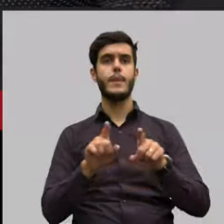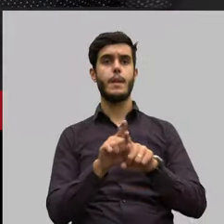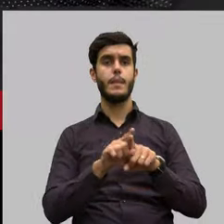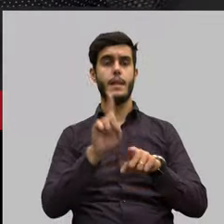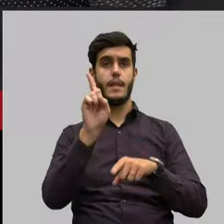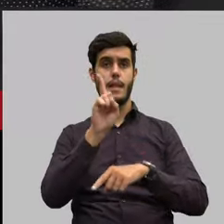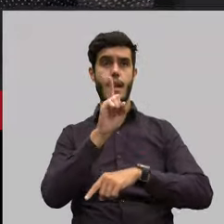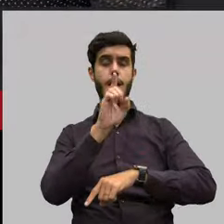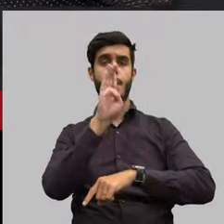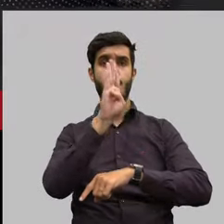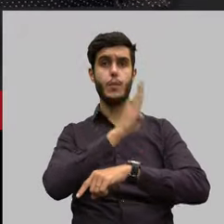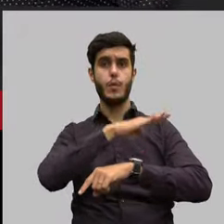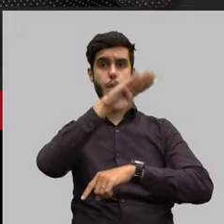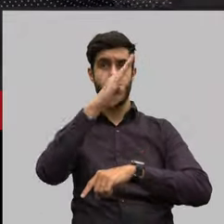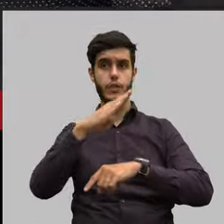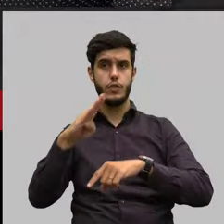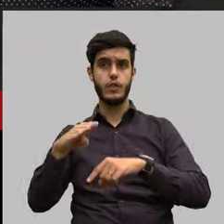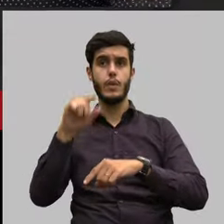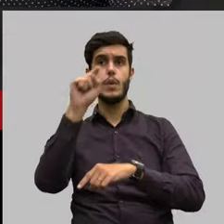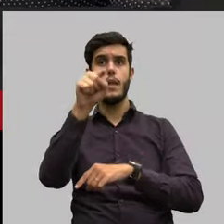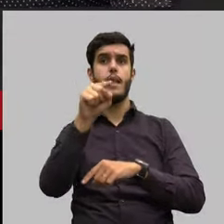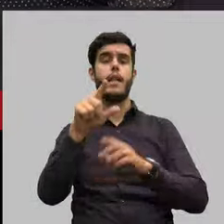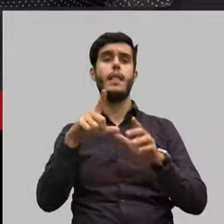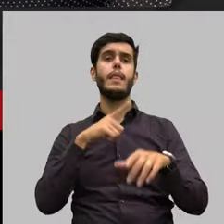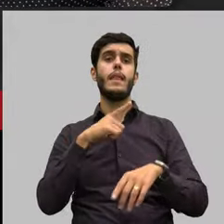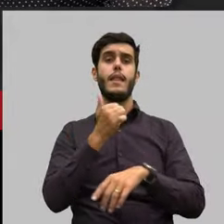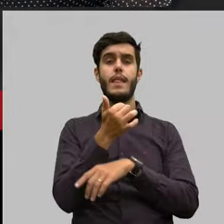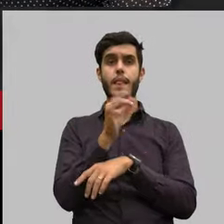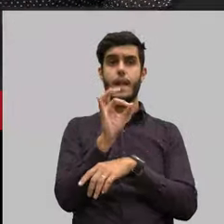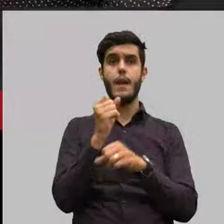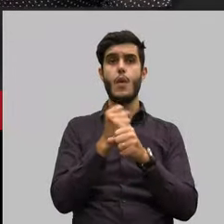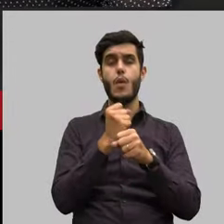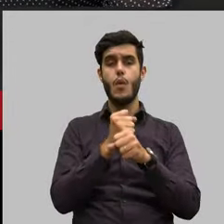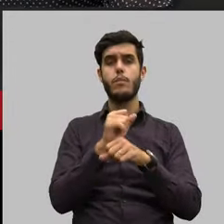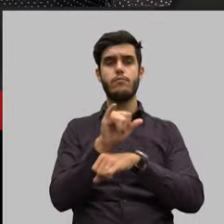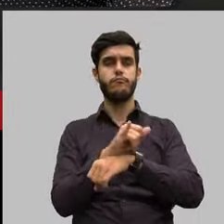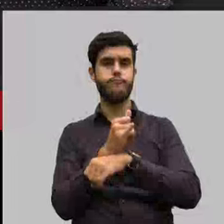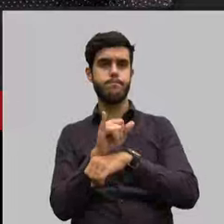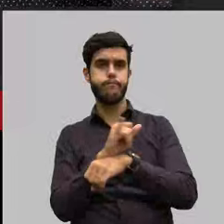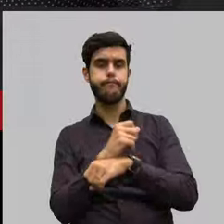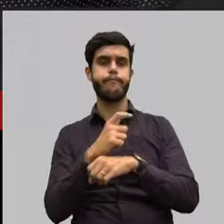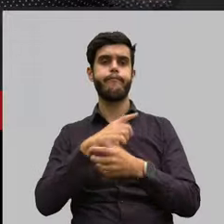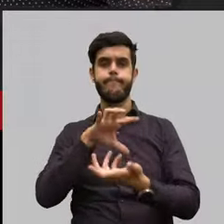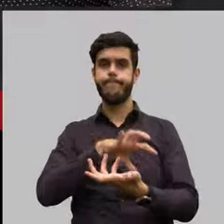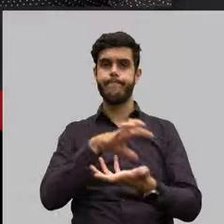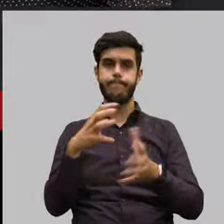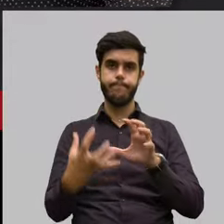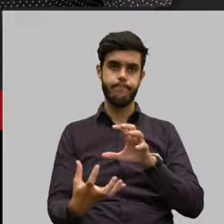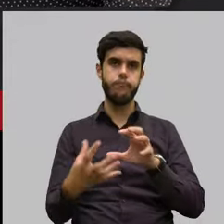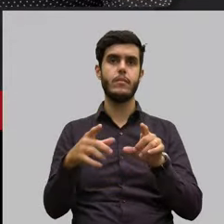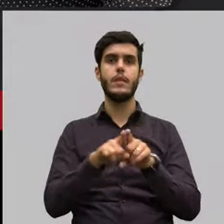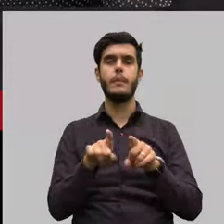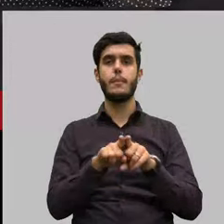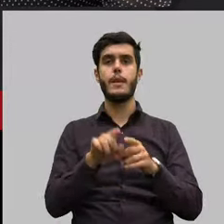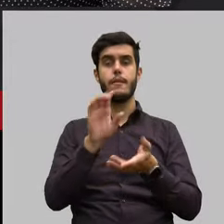tem como próximos passos o início de 10 obras estratégicas de reparação econôm o repasso da segunda parcela de 36 milhões